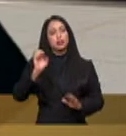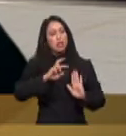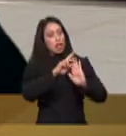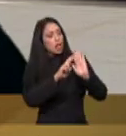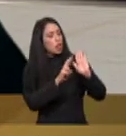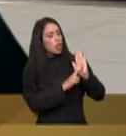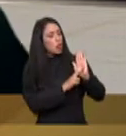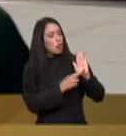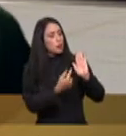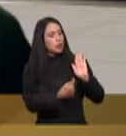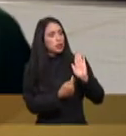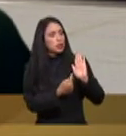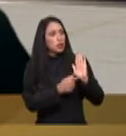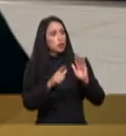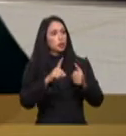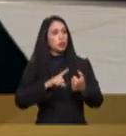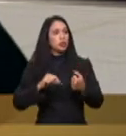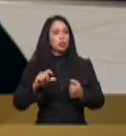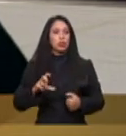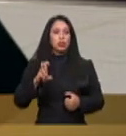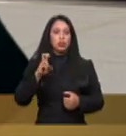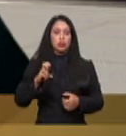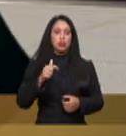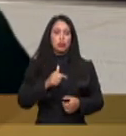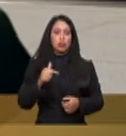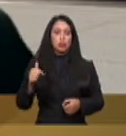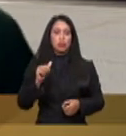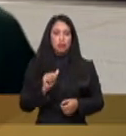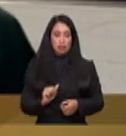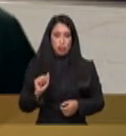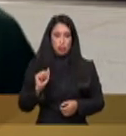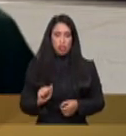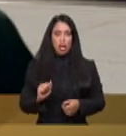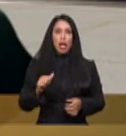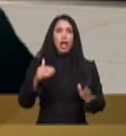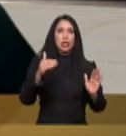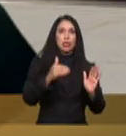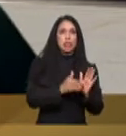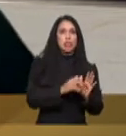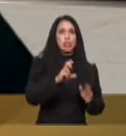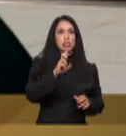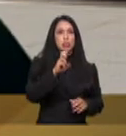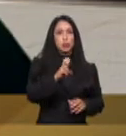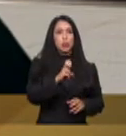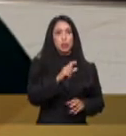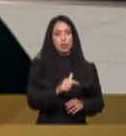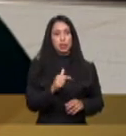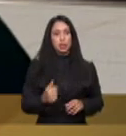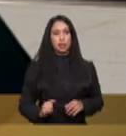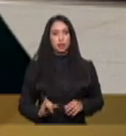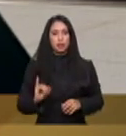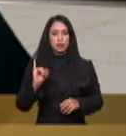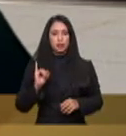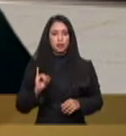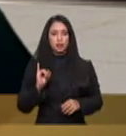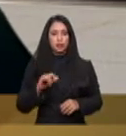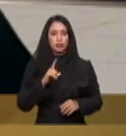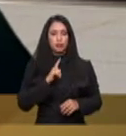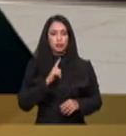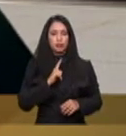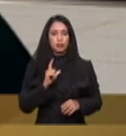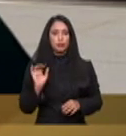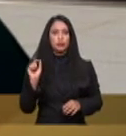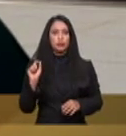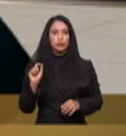o disposto nos artigos 57A a 57I desta lei de acordo com o cenário e as